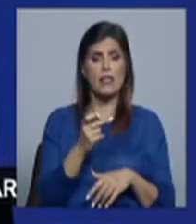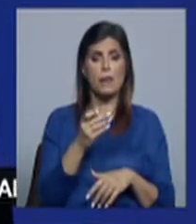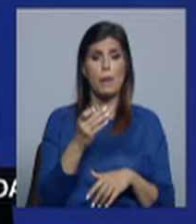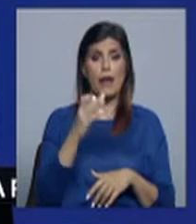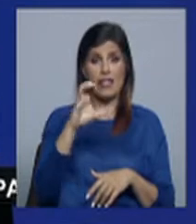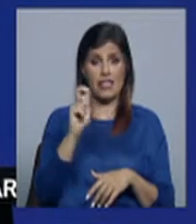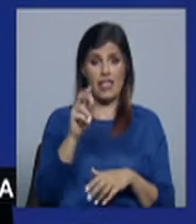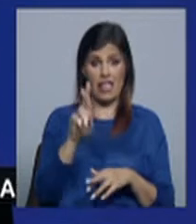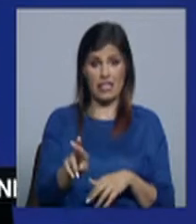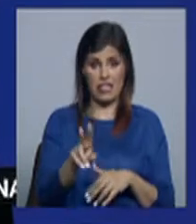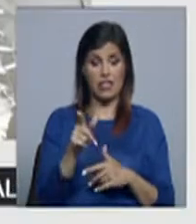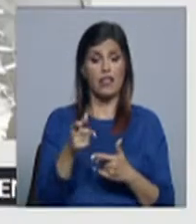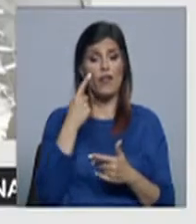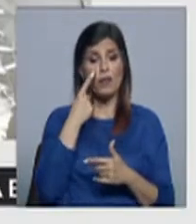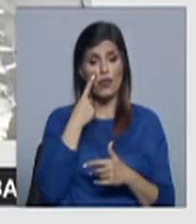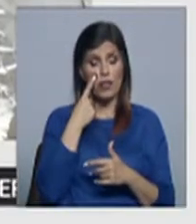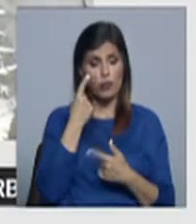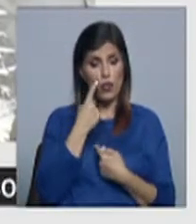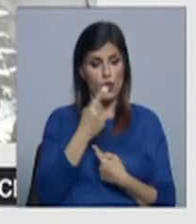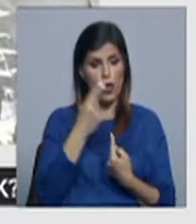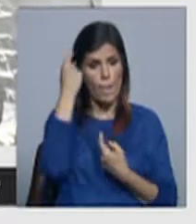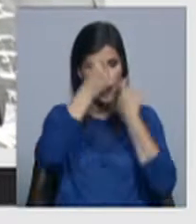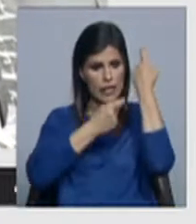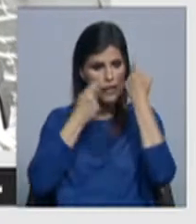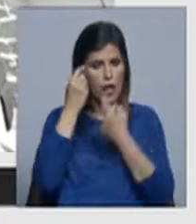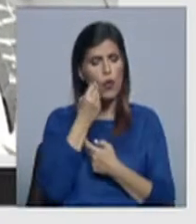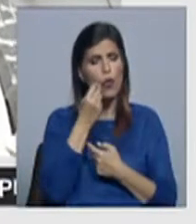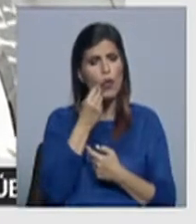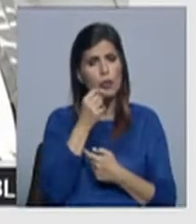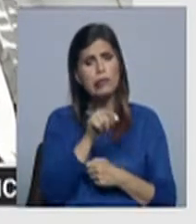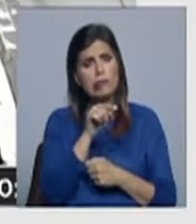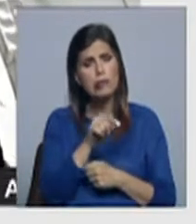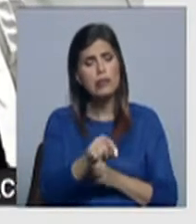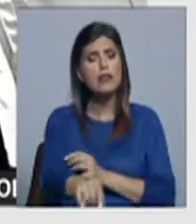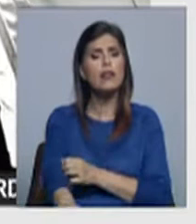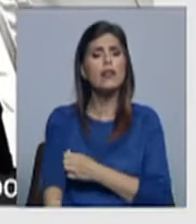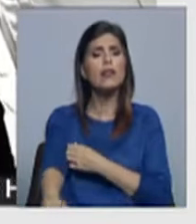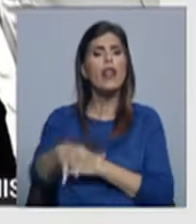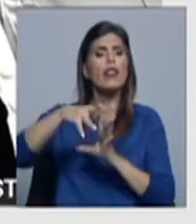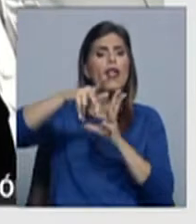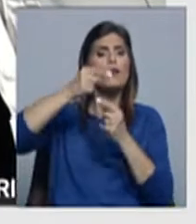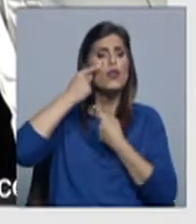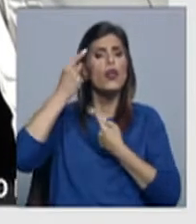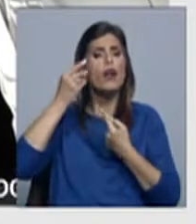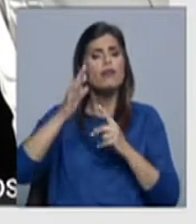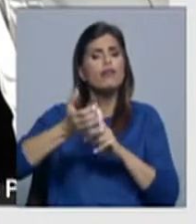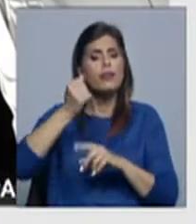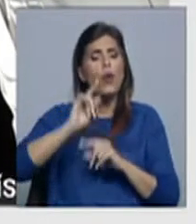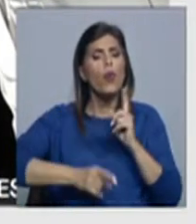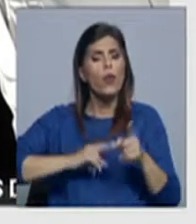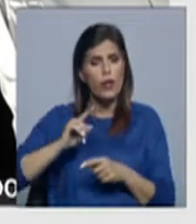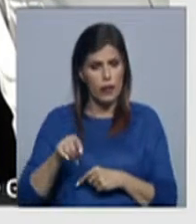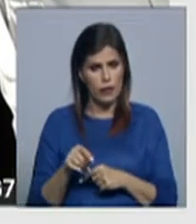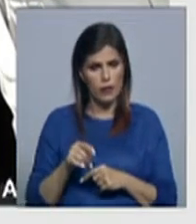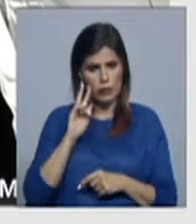de mostrar ou de pensar como é que a Estação Espacial Internacional ajuda na Terra, vamos mostrar o que é que foi atingido pela Estação Espacial. É a